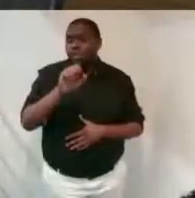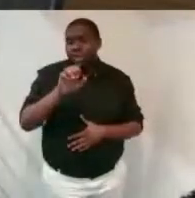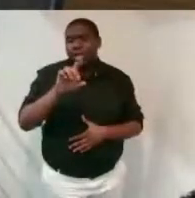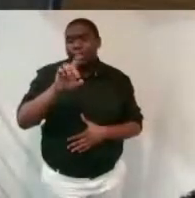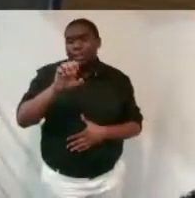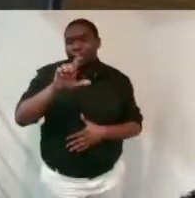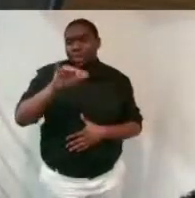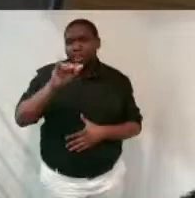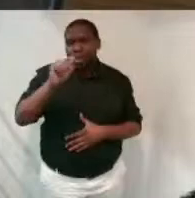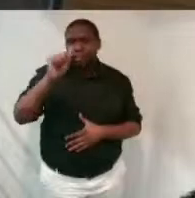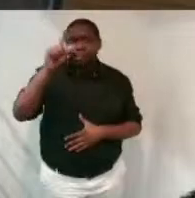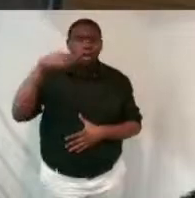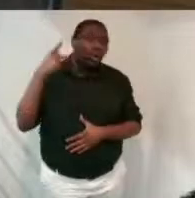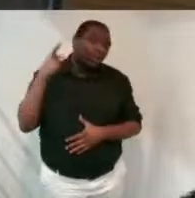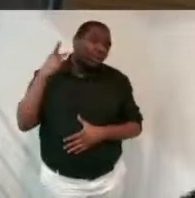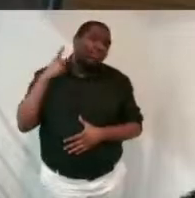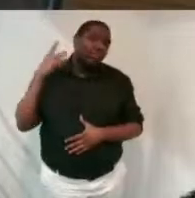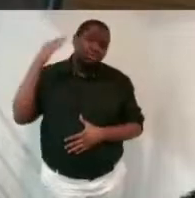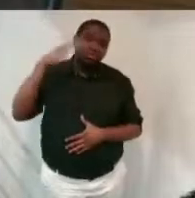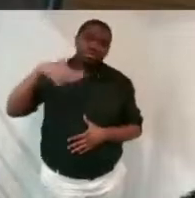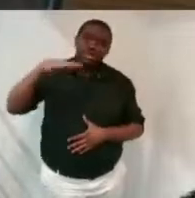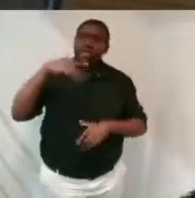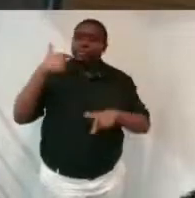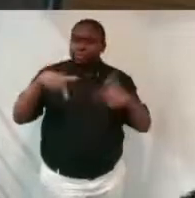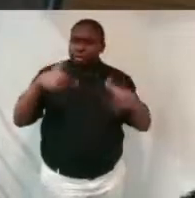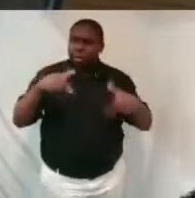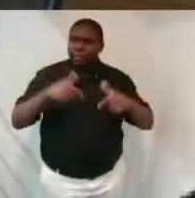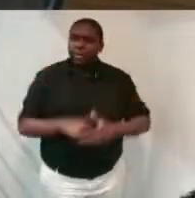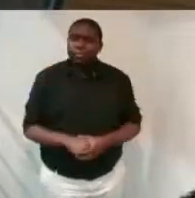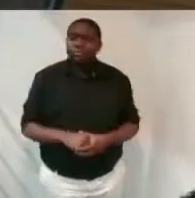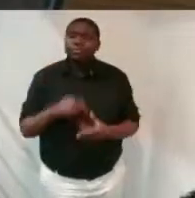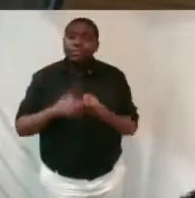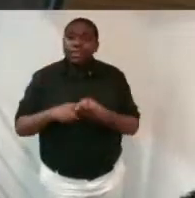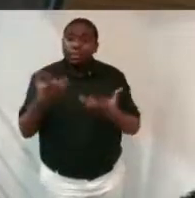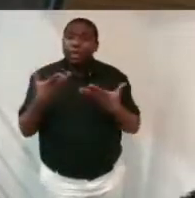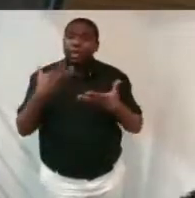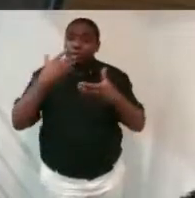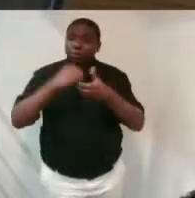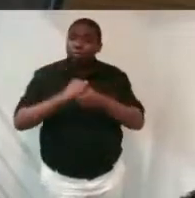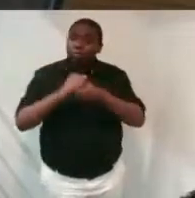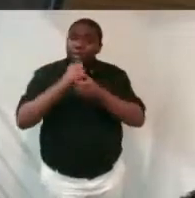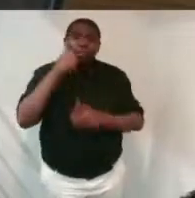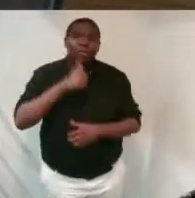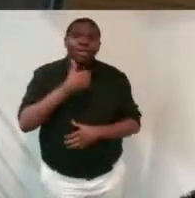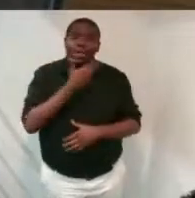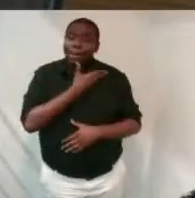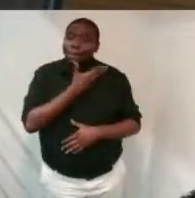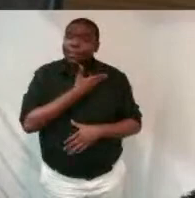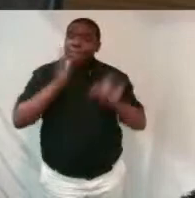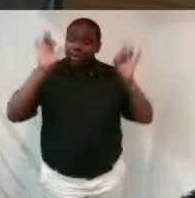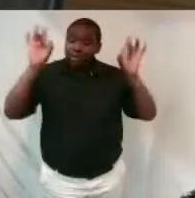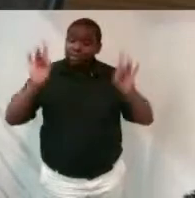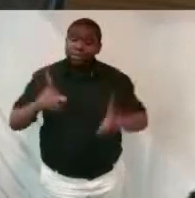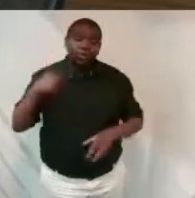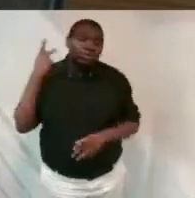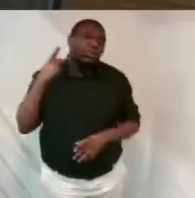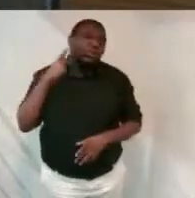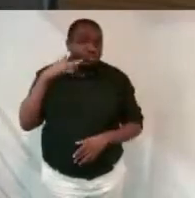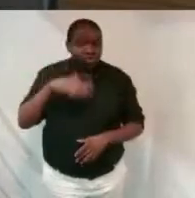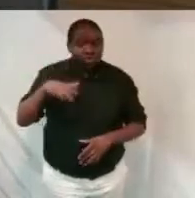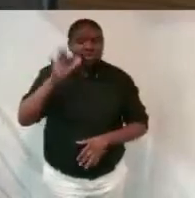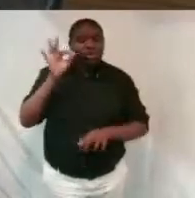que é o Procurador-Geral do Trabalho. Cumprimentar a minha amiga querida também, Procuradora-Geral de